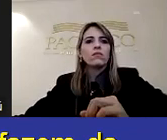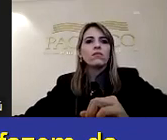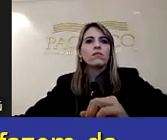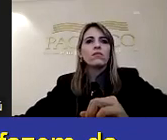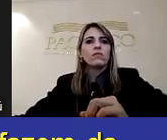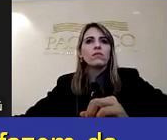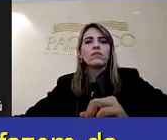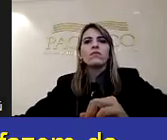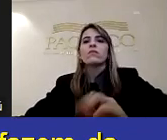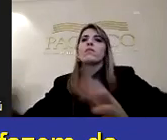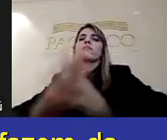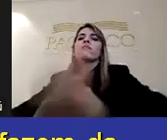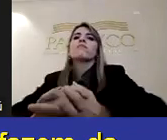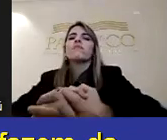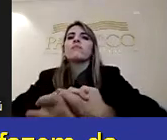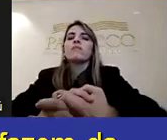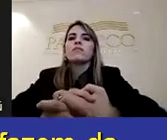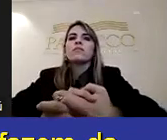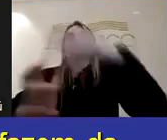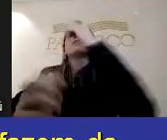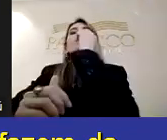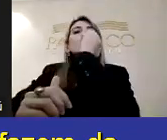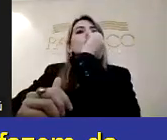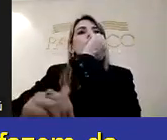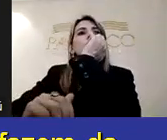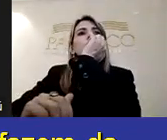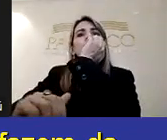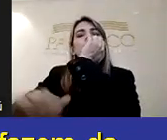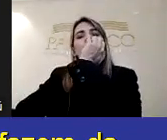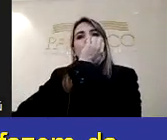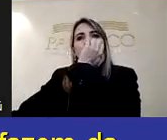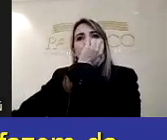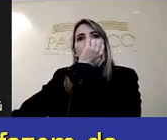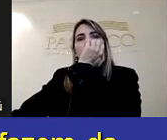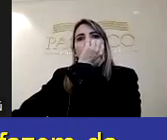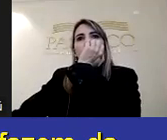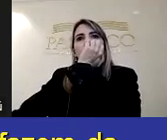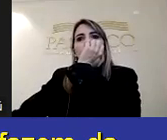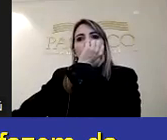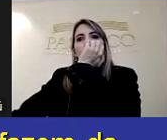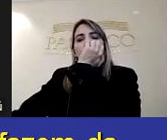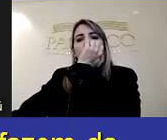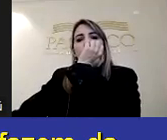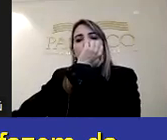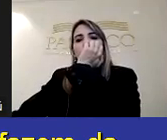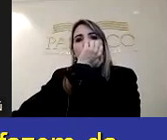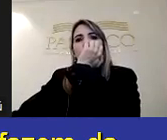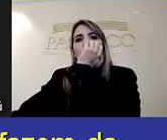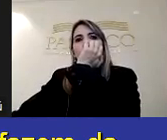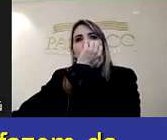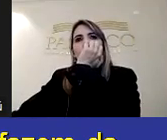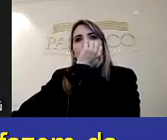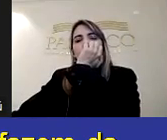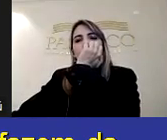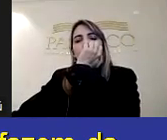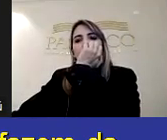fazem da relação ficando versos ao anjo, que, no entanto, lhes parece sagrado para com ele